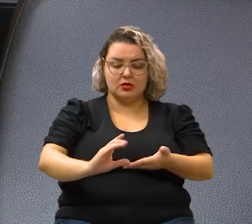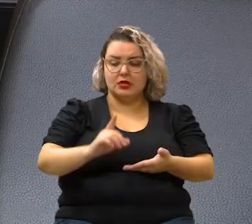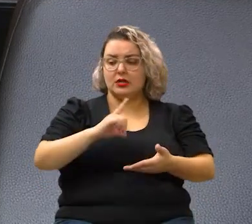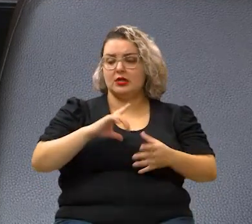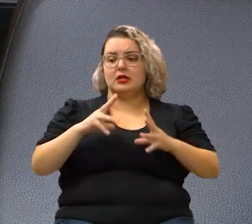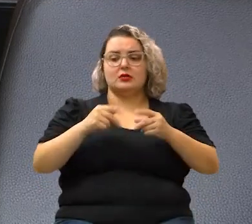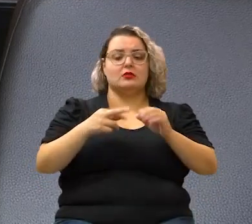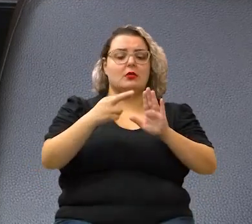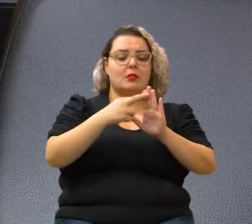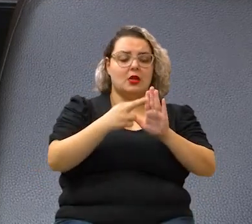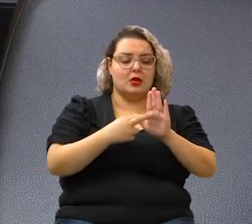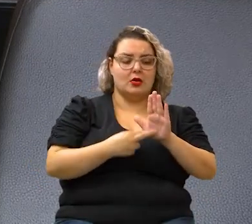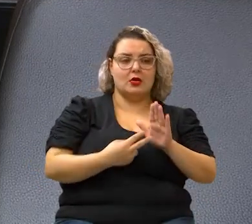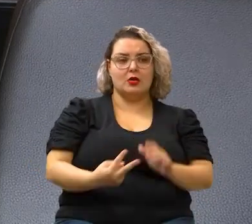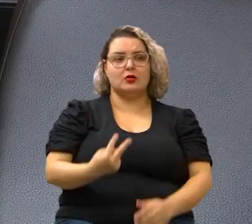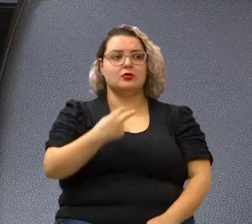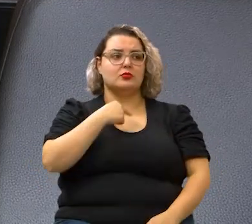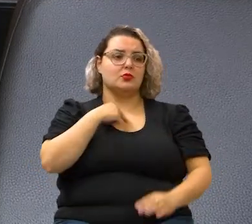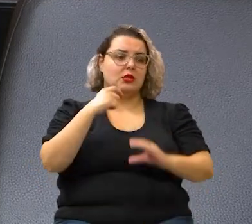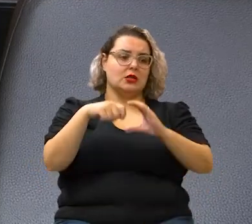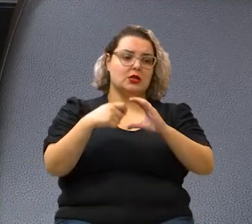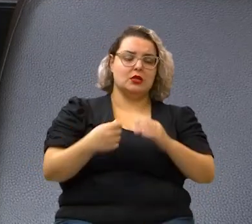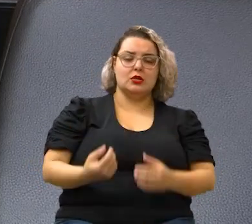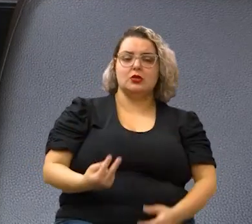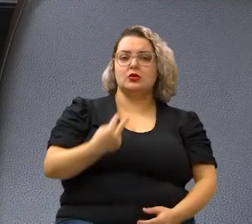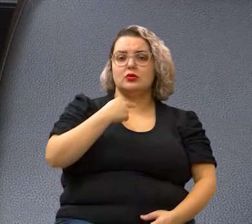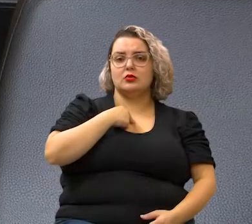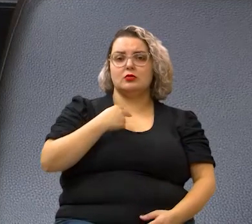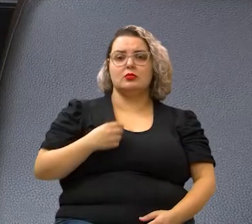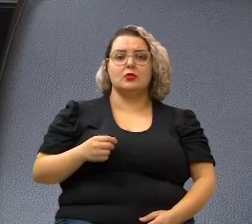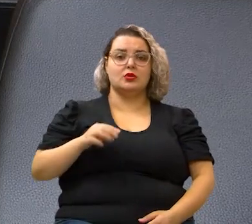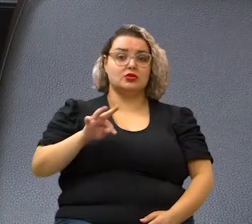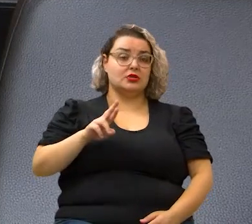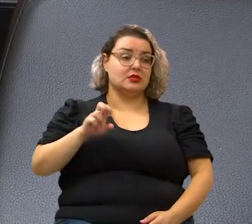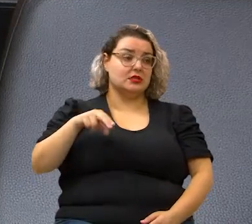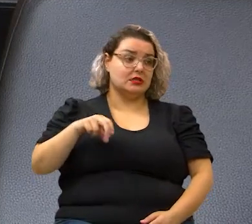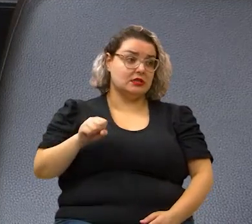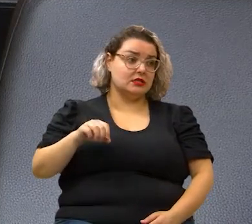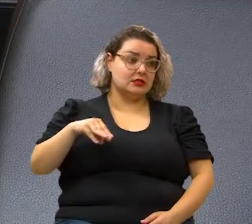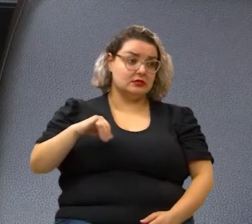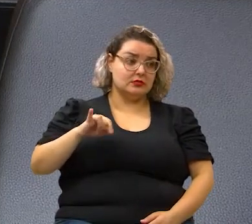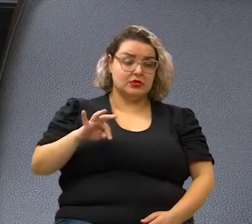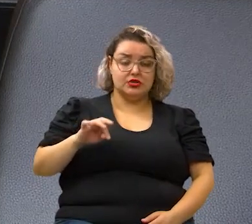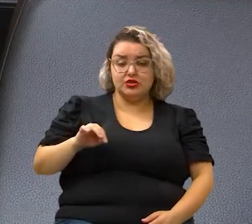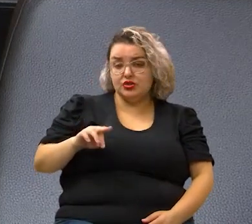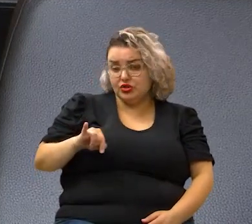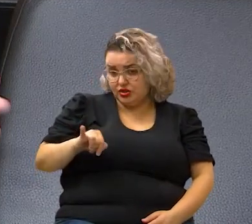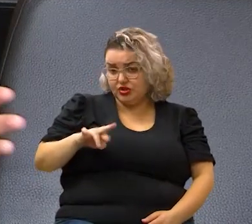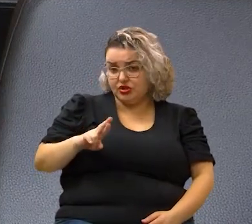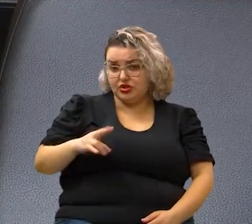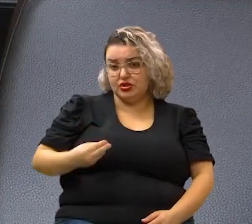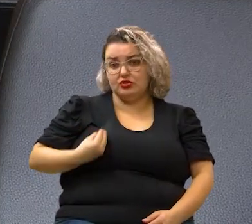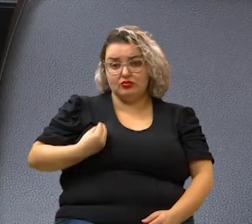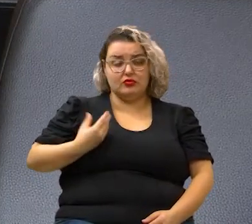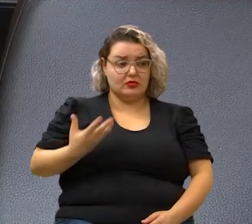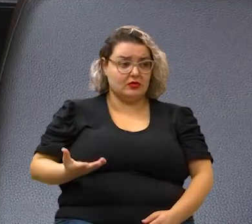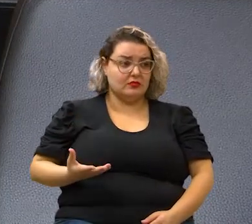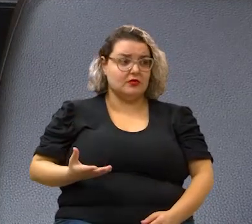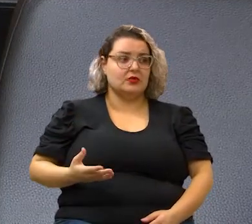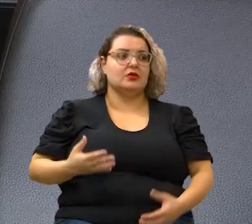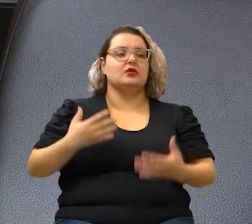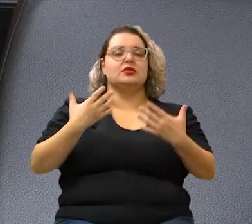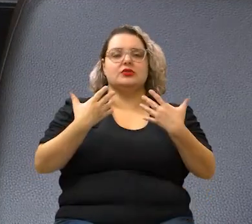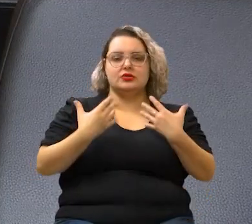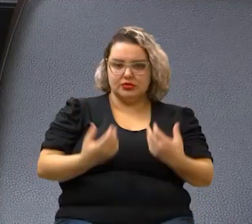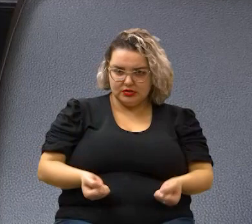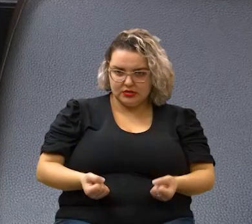reunião de conselho, tem toda uma regrinha lá que você não pode filmar, que você não pode transmitir ao vivo. Então esse projeto ele veio nesse